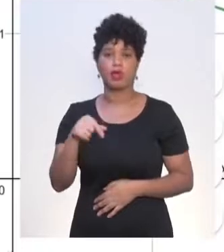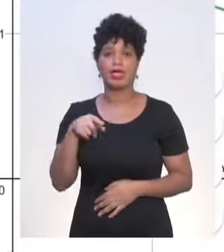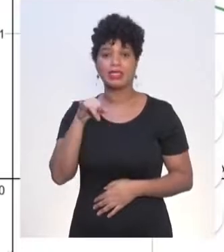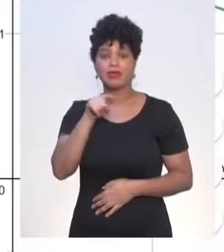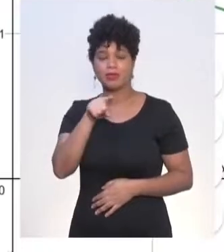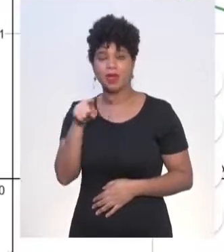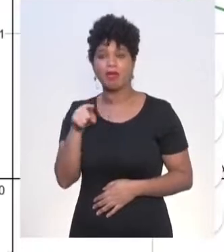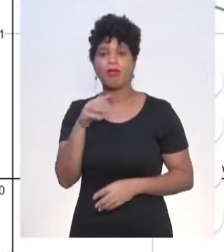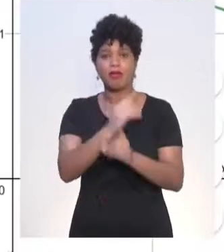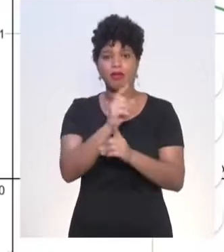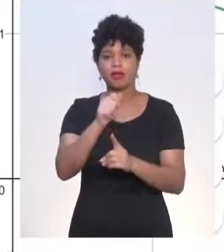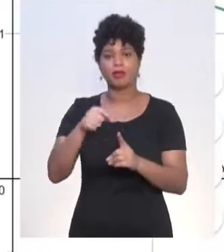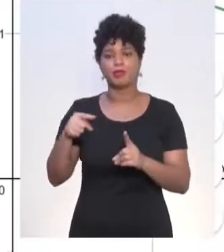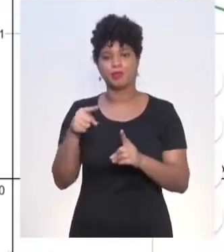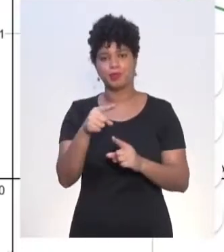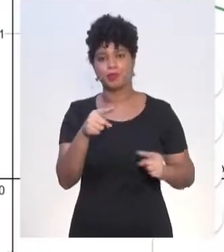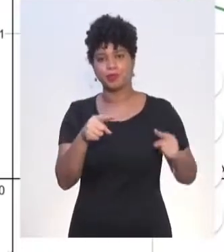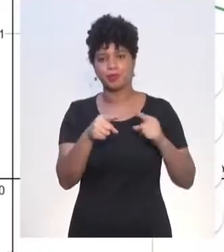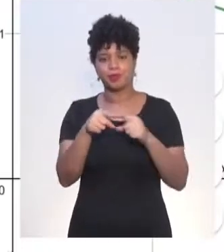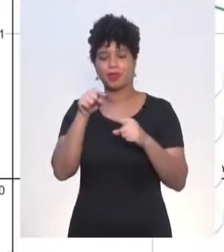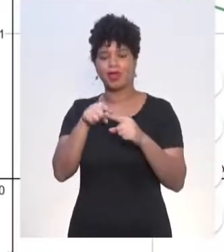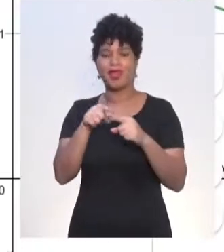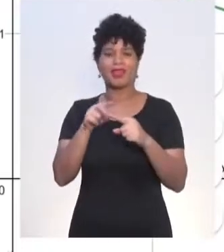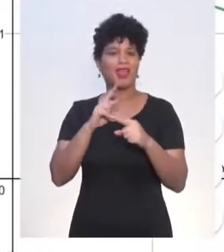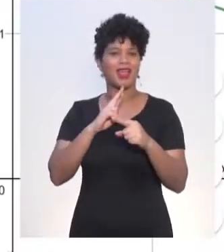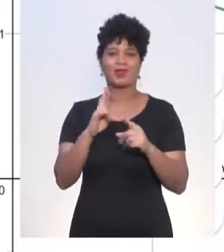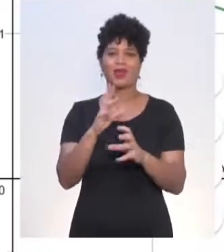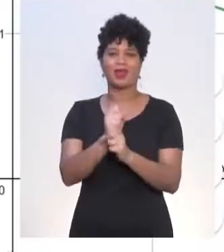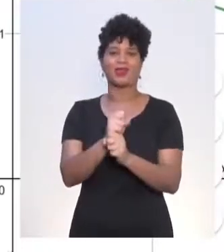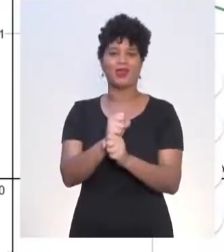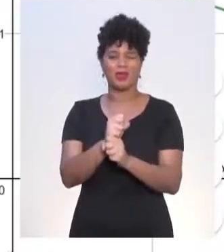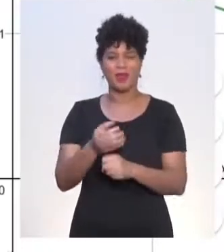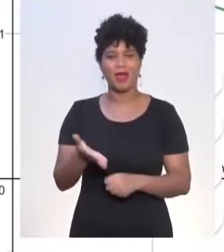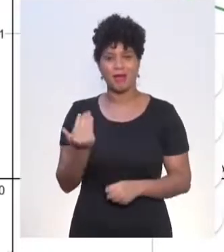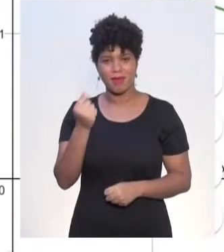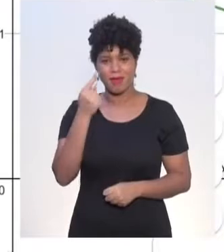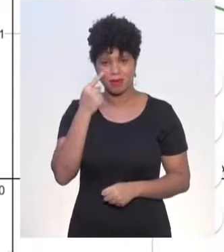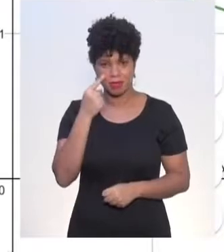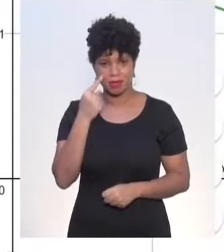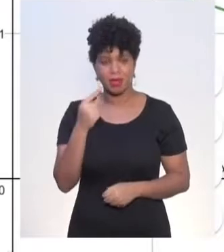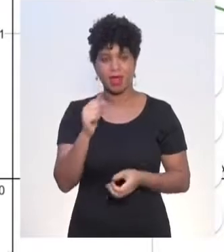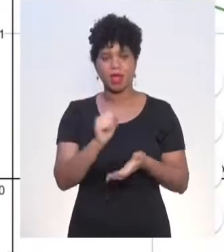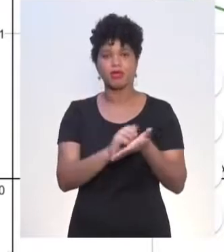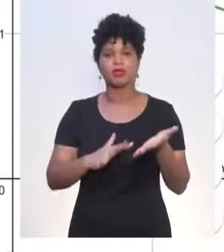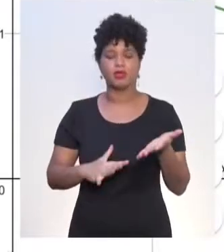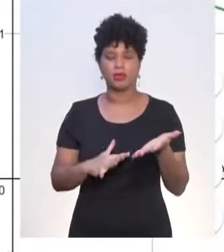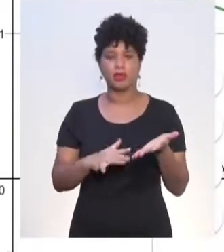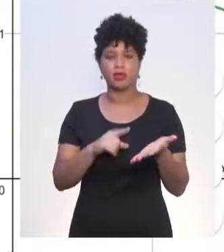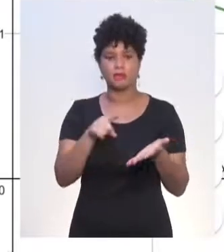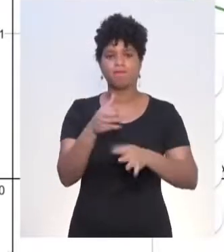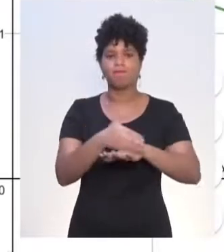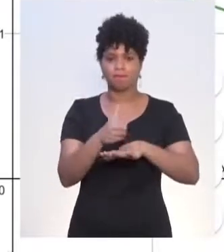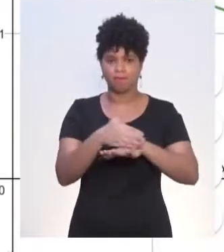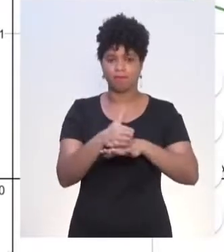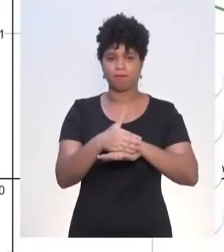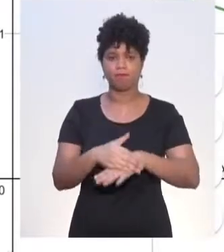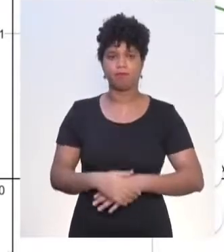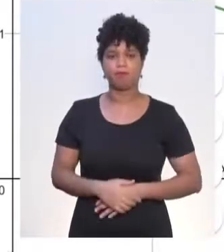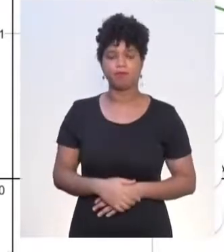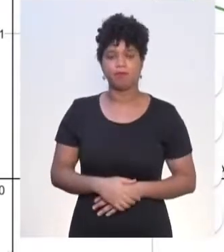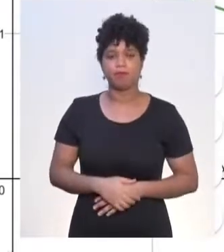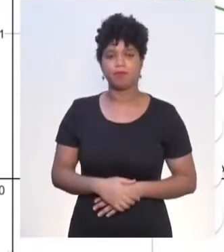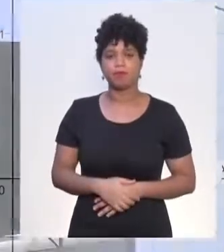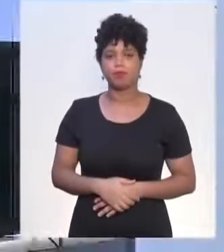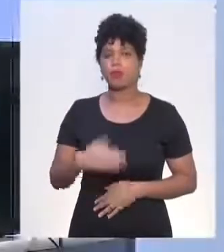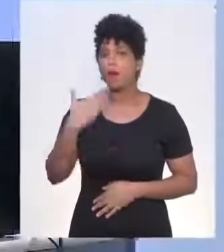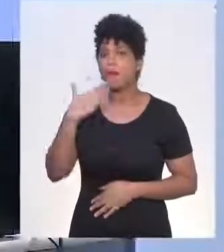de intersecção, eu tenho a solução aí para o sistema. Vamos tentar fazer um exercício, só que no exercício que vai aparecer para vocês, vou até